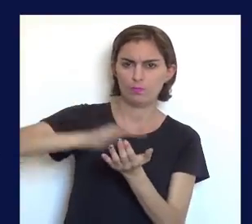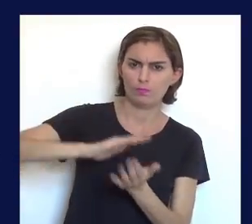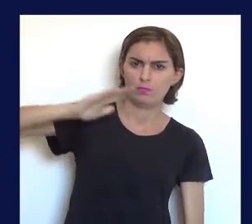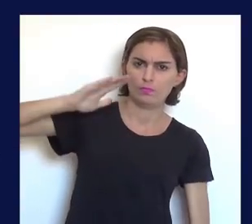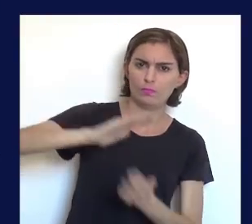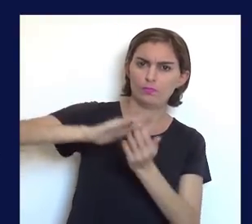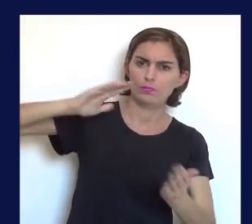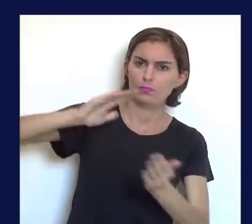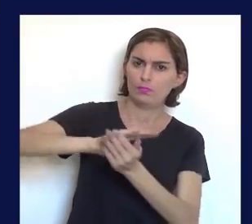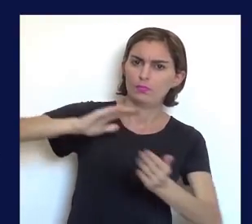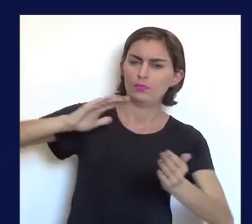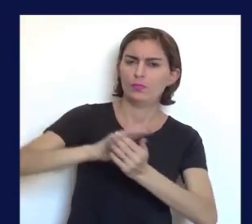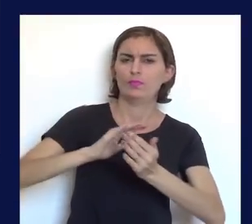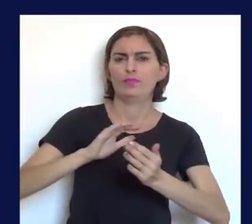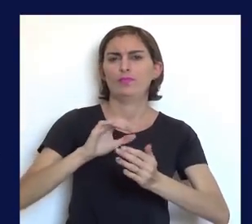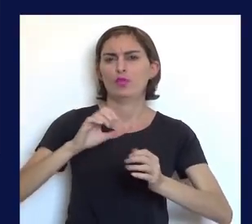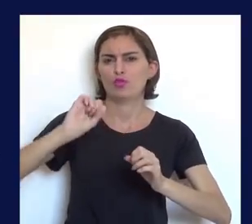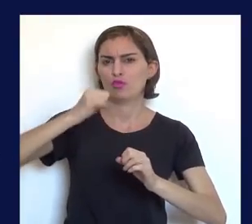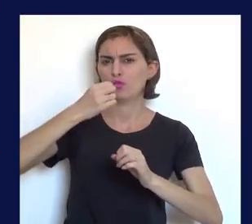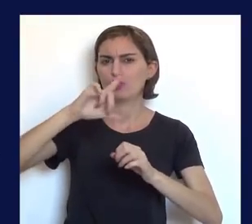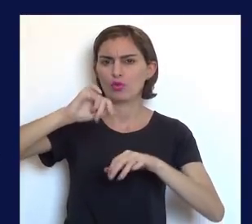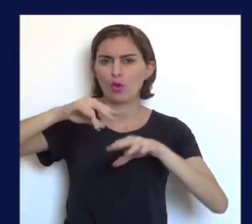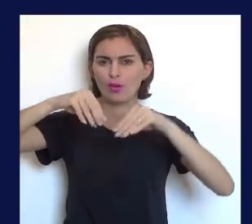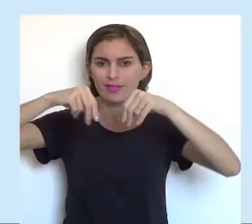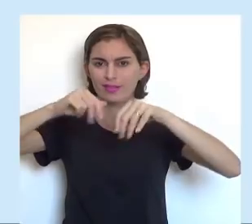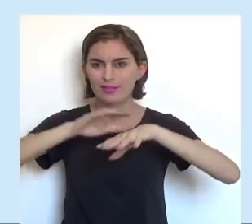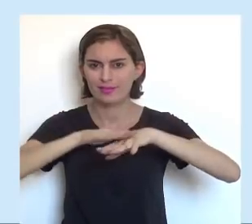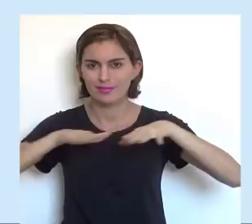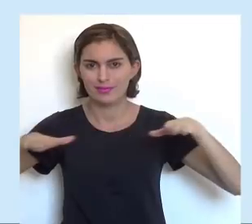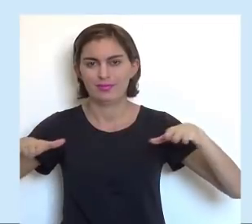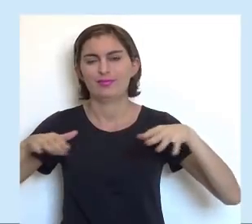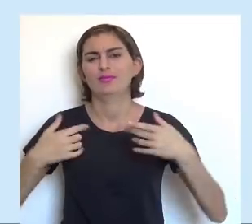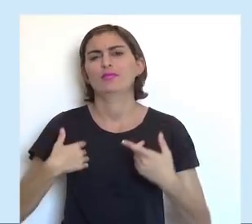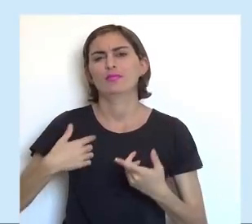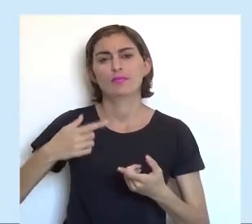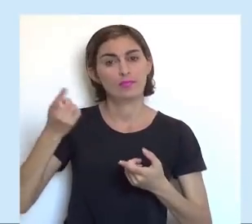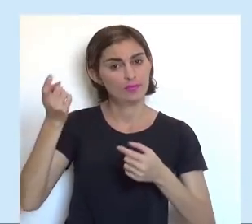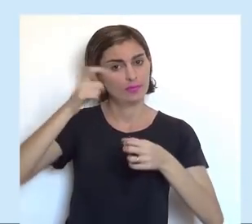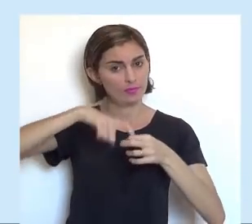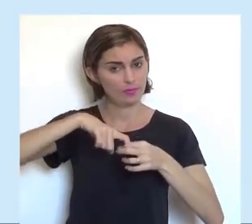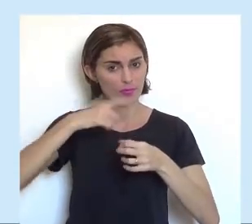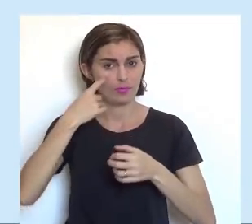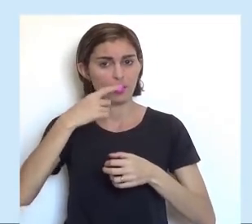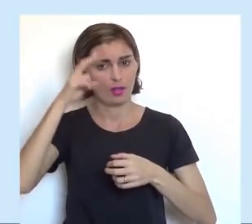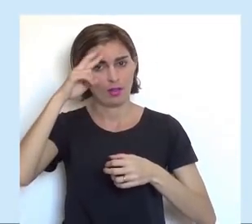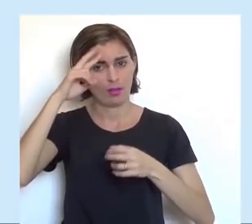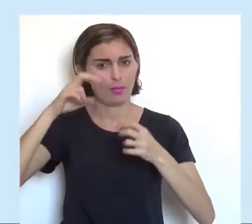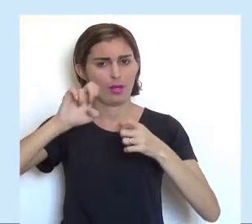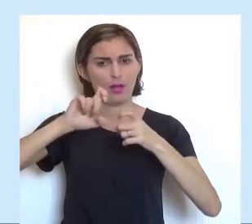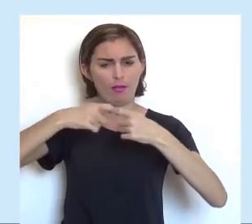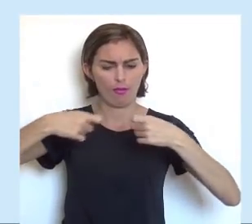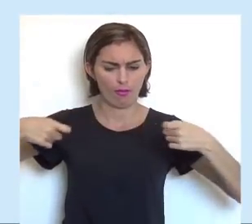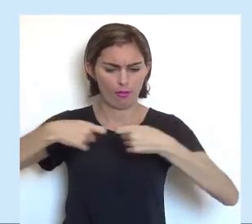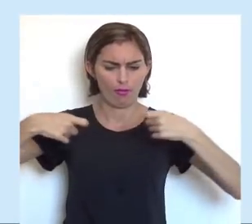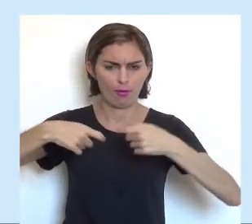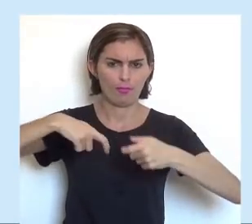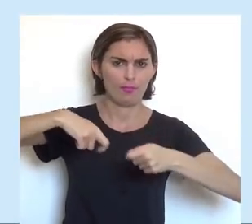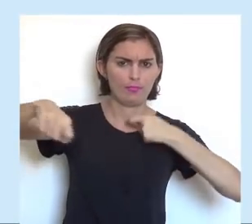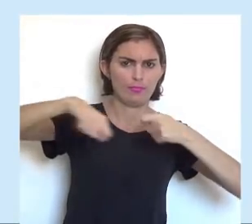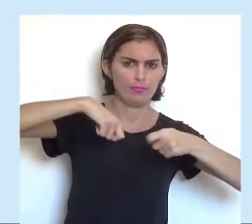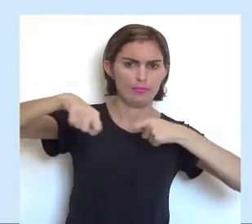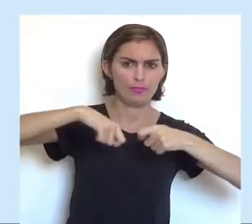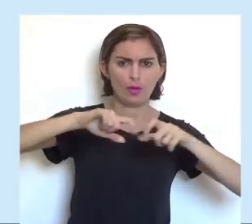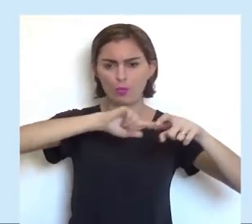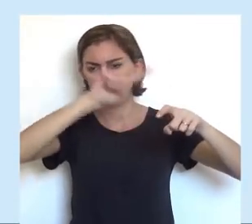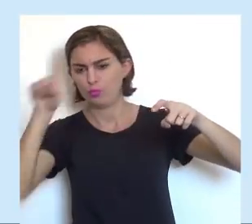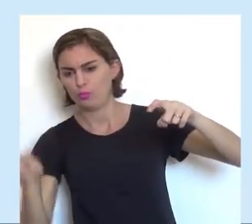pressão exercida pela reação do solo. Então, amigos estudantes, voltando para mim. Então, lembre-se, elastômero